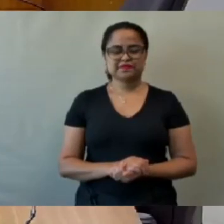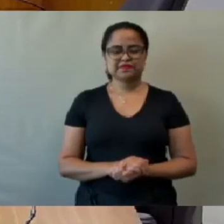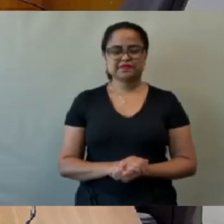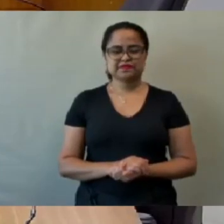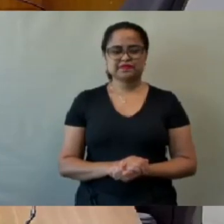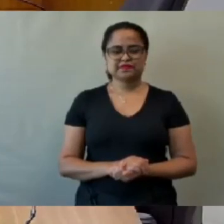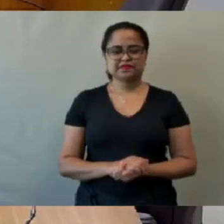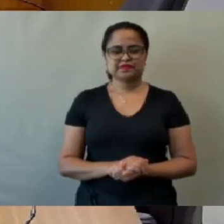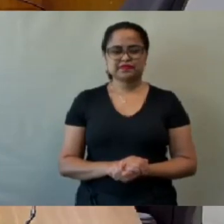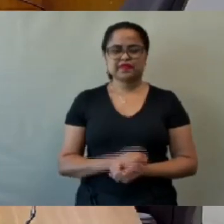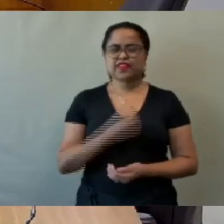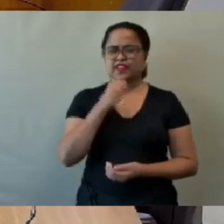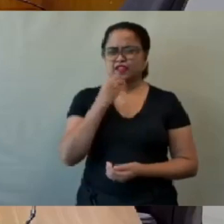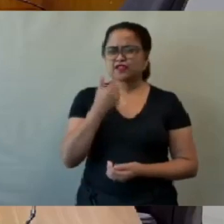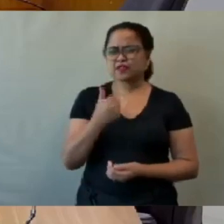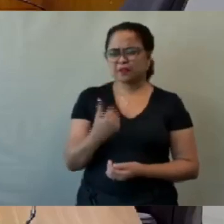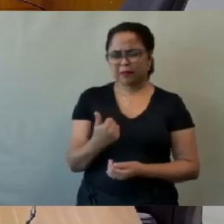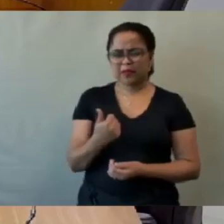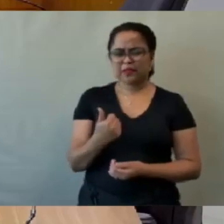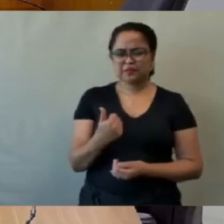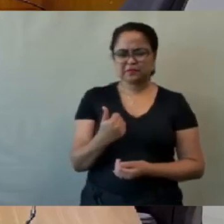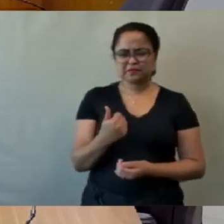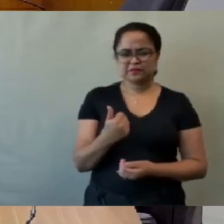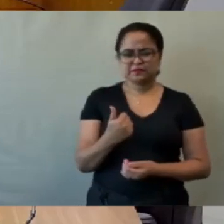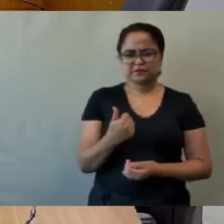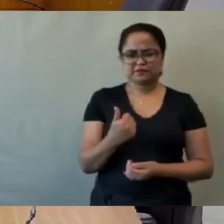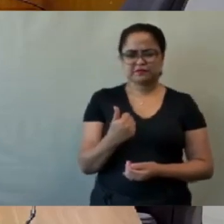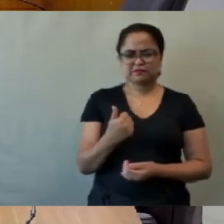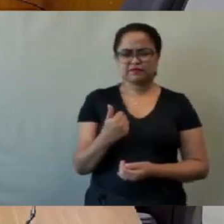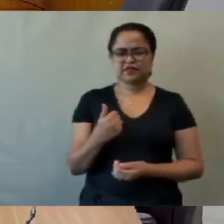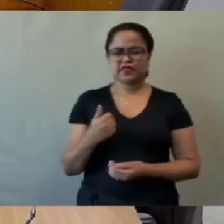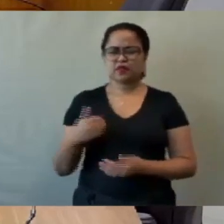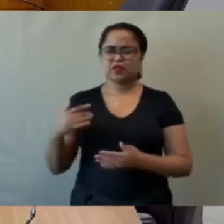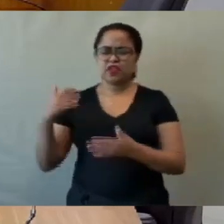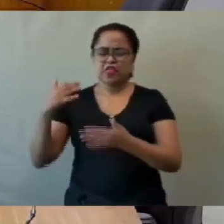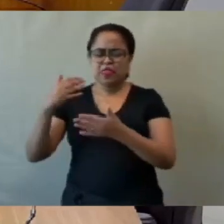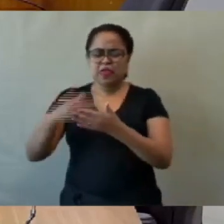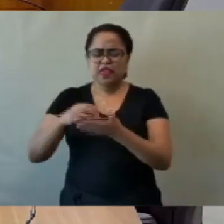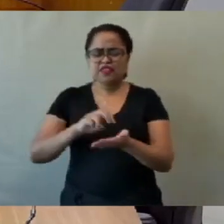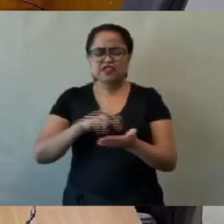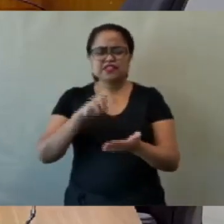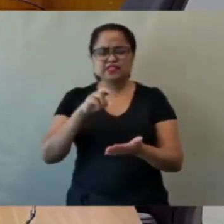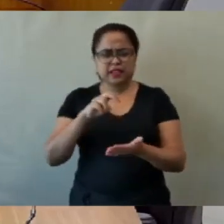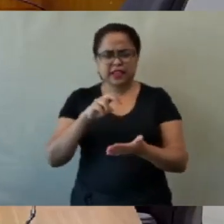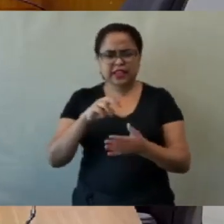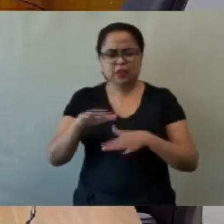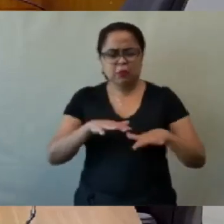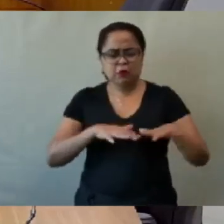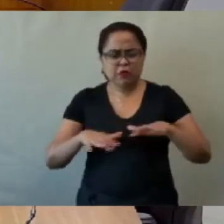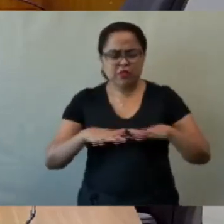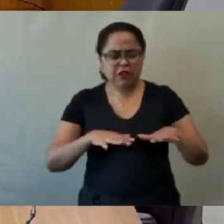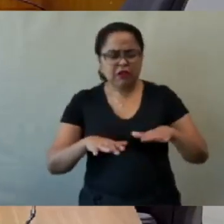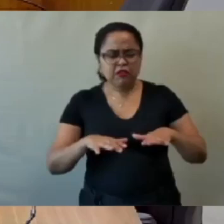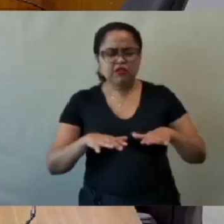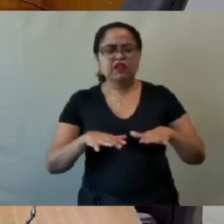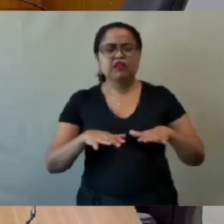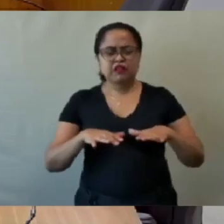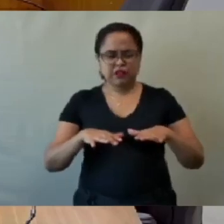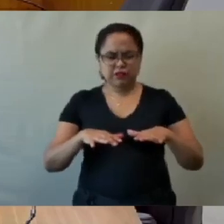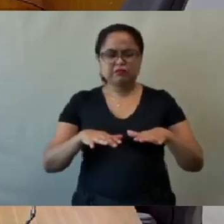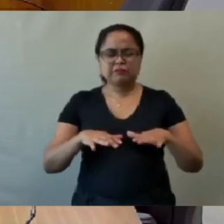Gente, tudo bem, né? Já estamos aqui desde cedo na comissão, uma comissão muito movimentada, como vocês veem,